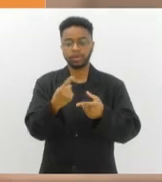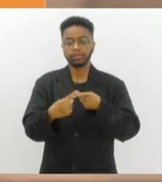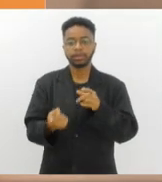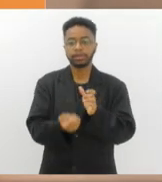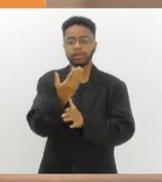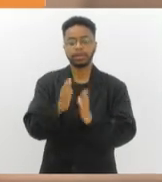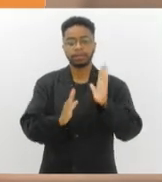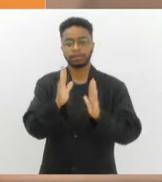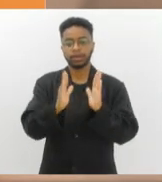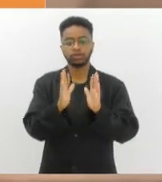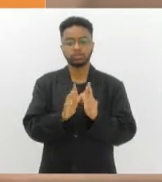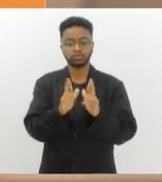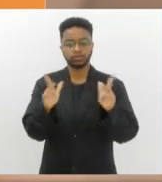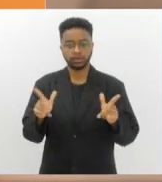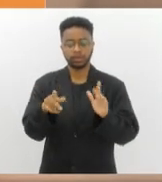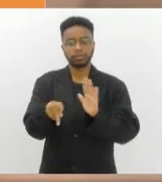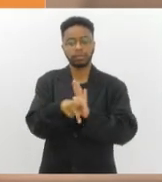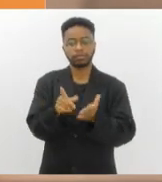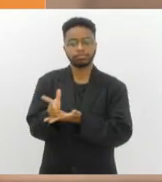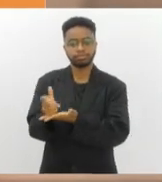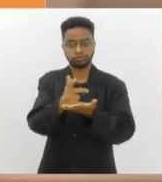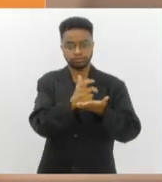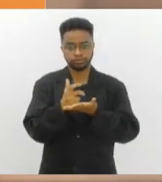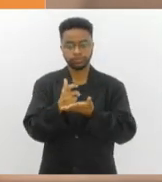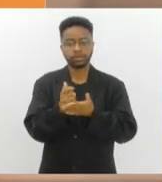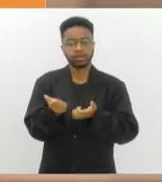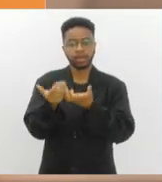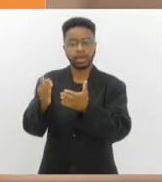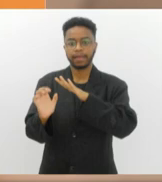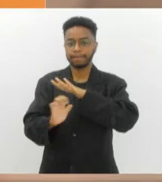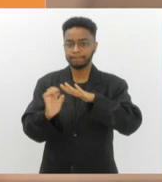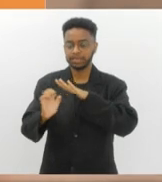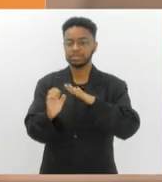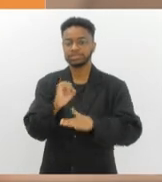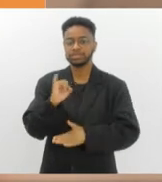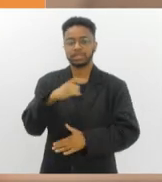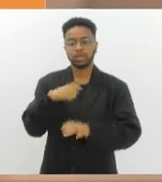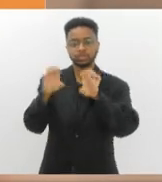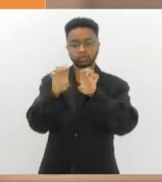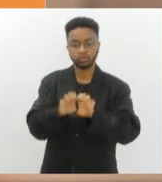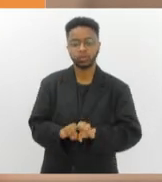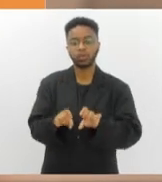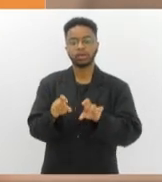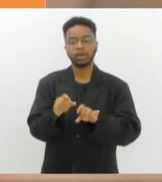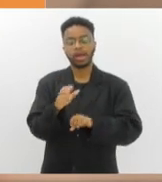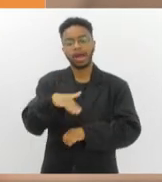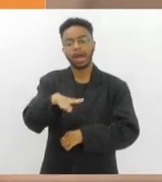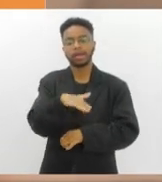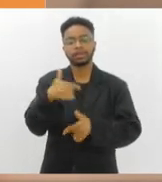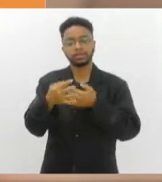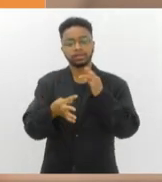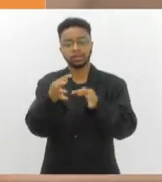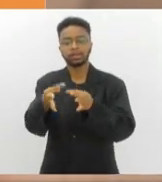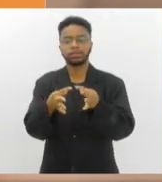institui o regime diferenciado de tributação para empresas que disponibilizem infraestrutura para os serviços de tratamento